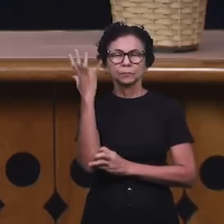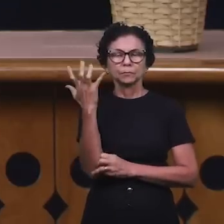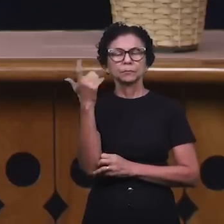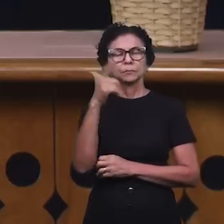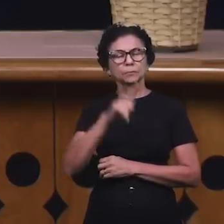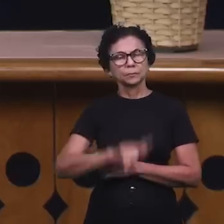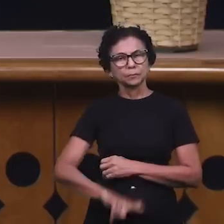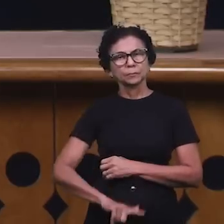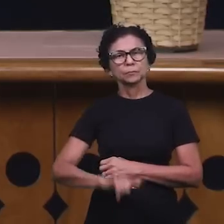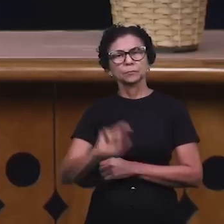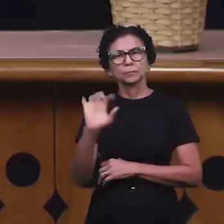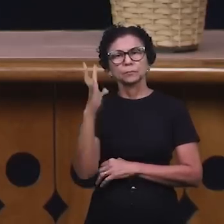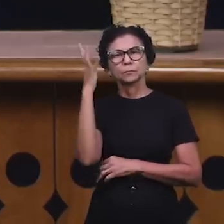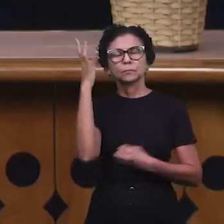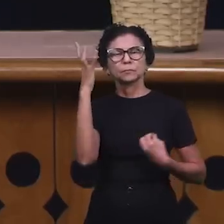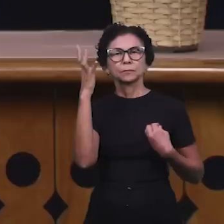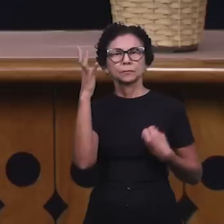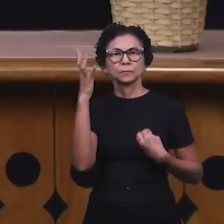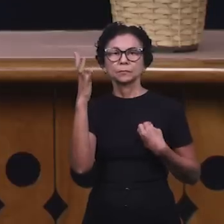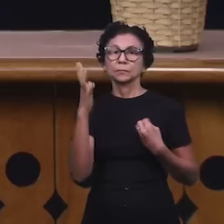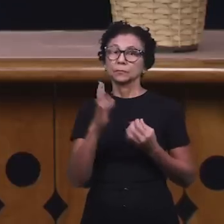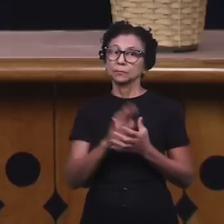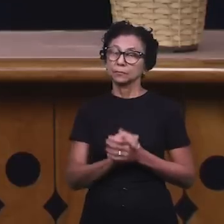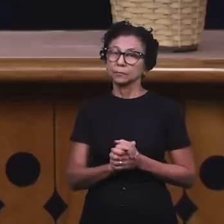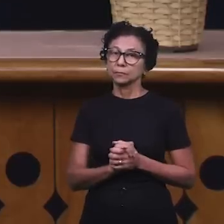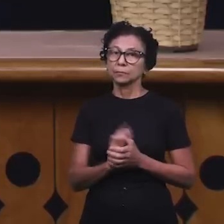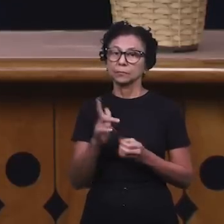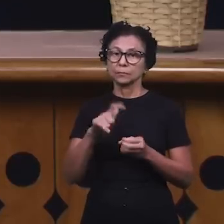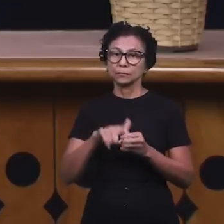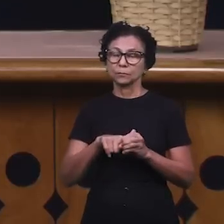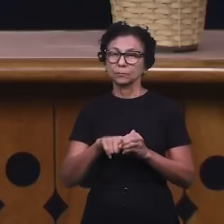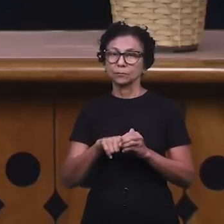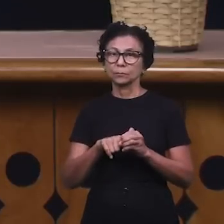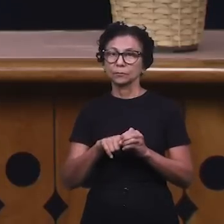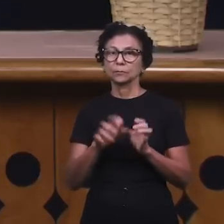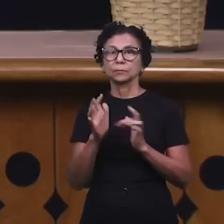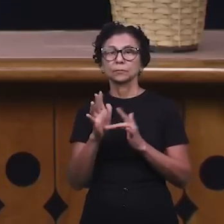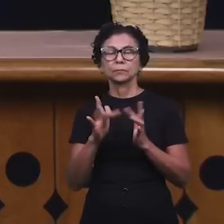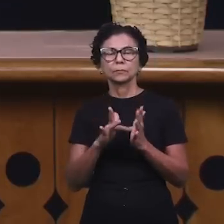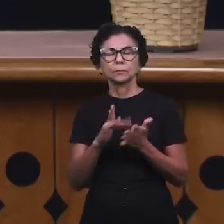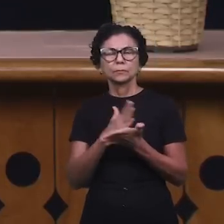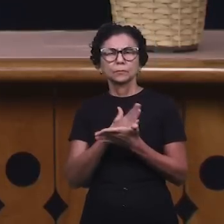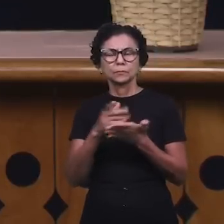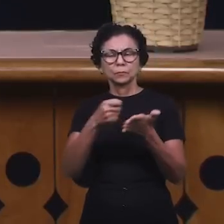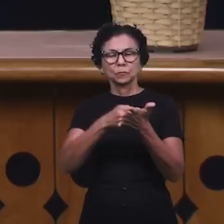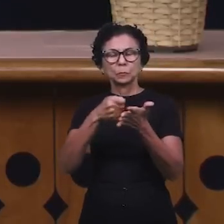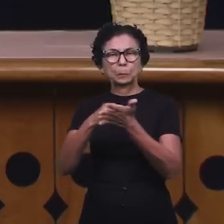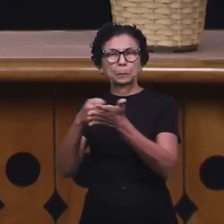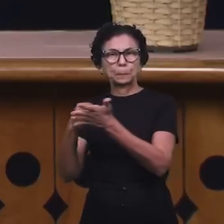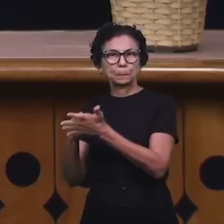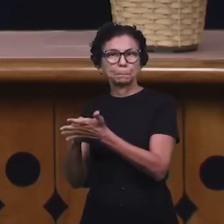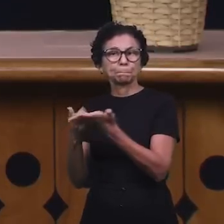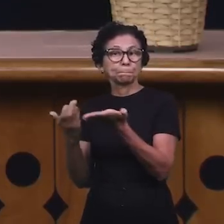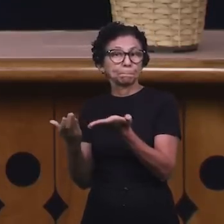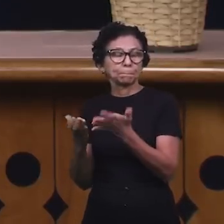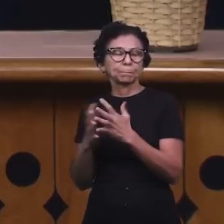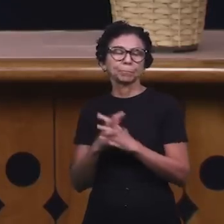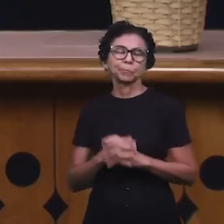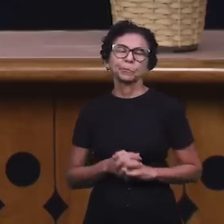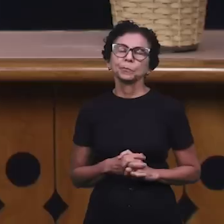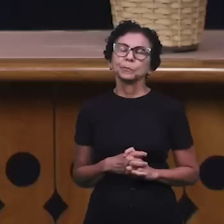da volta de Jesus começaram a se cumprir. A figueira brotou. Então